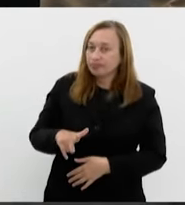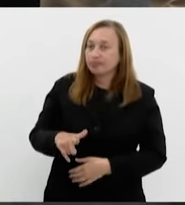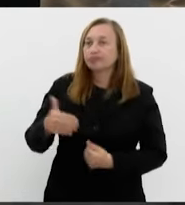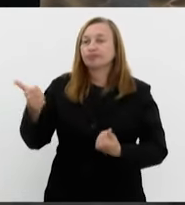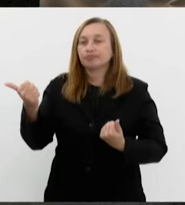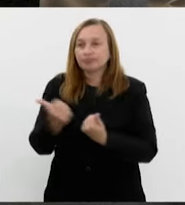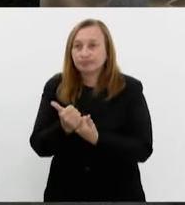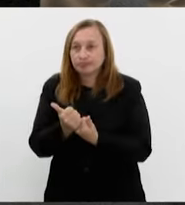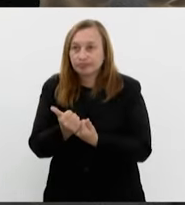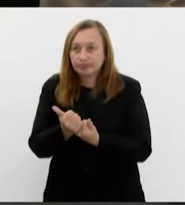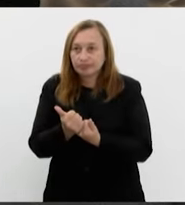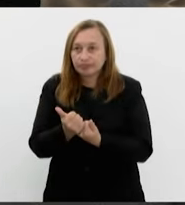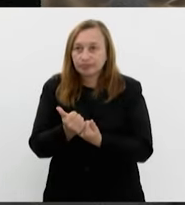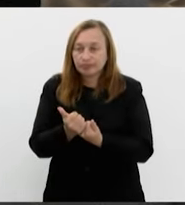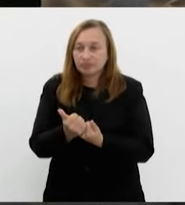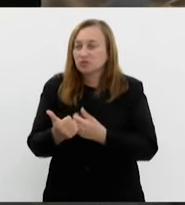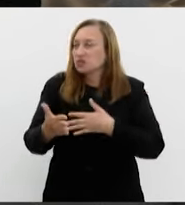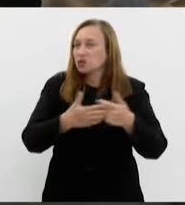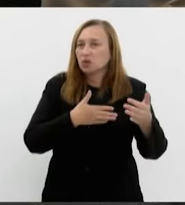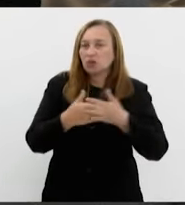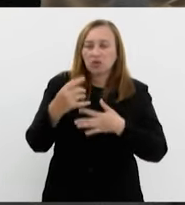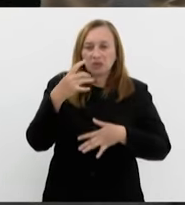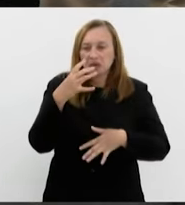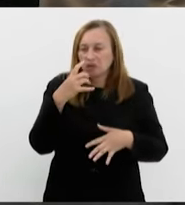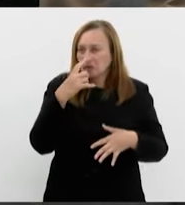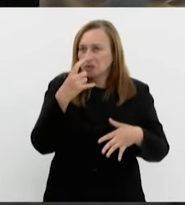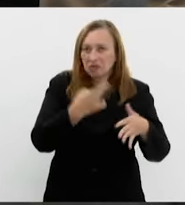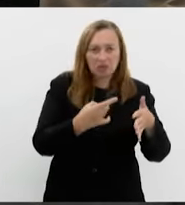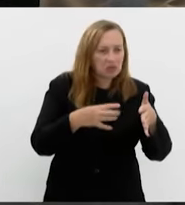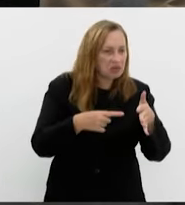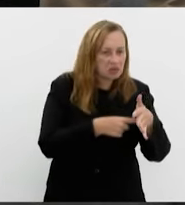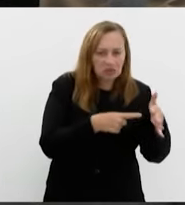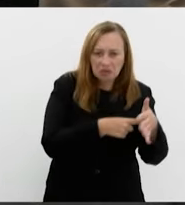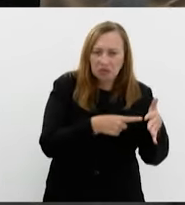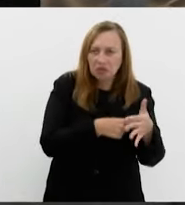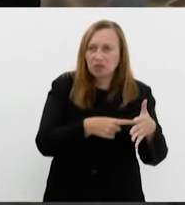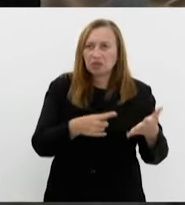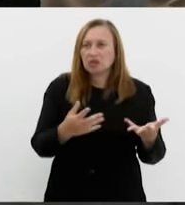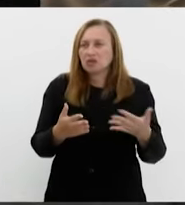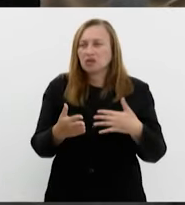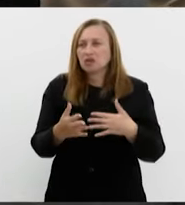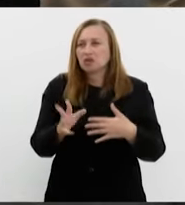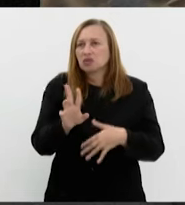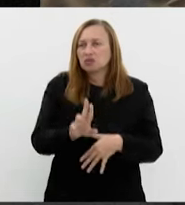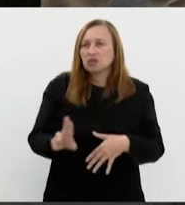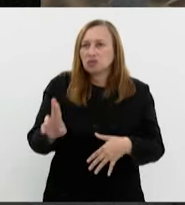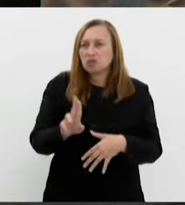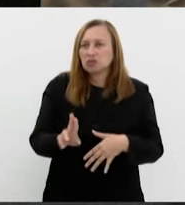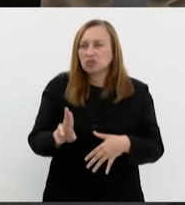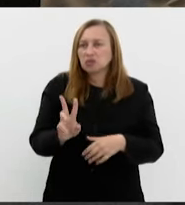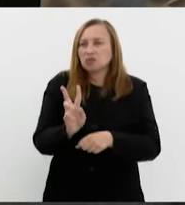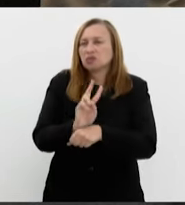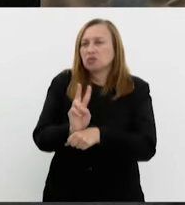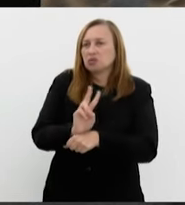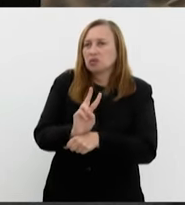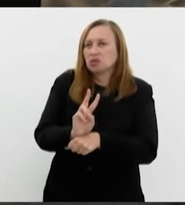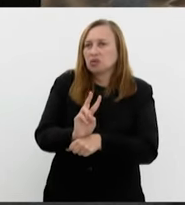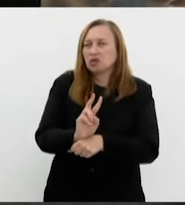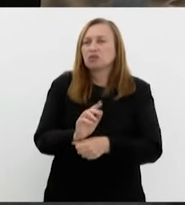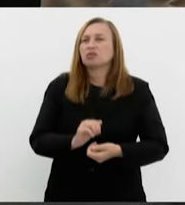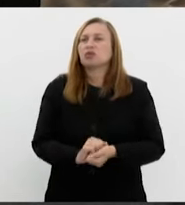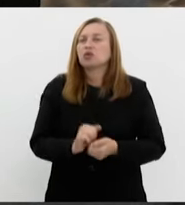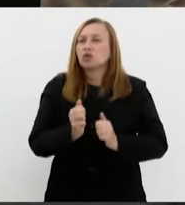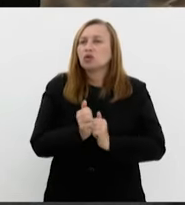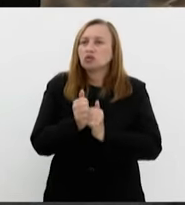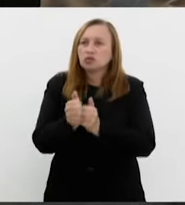apoio incondicional a qualquer acusação leviana de aparelhamento ou de utilização do programa mais exitoso,